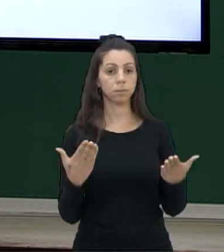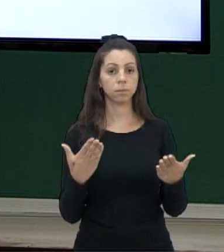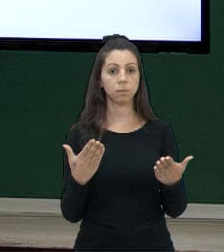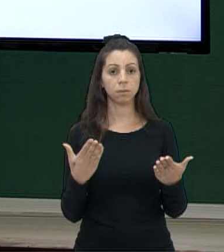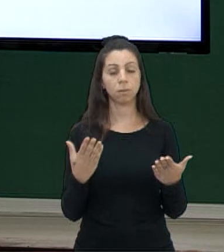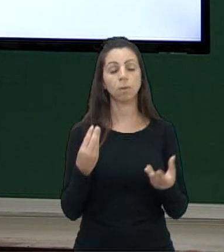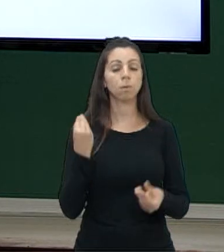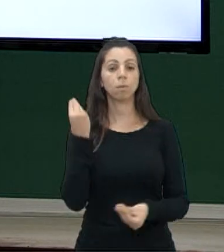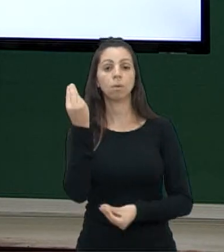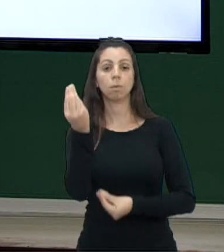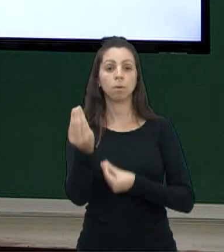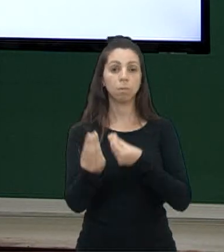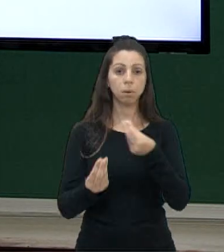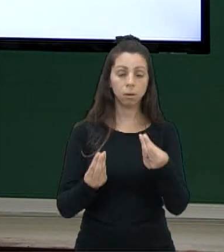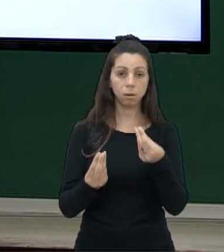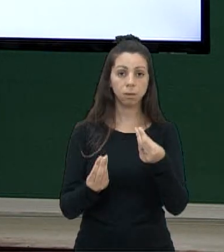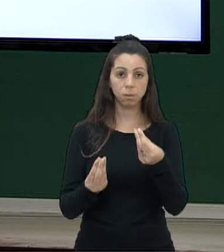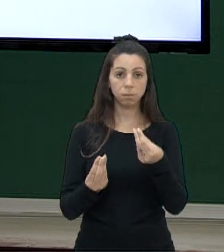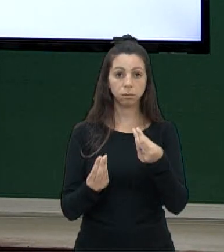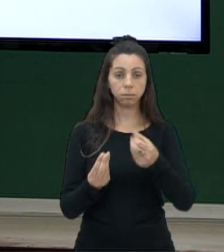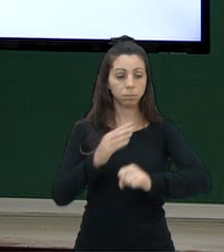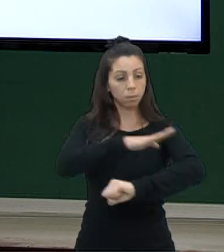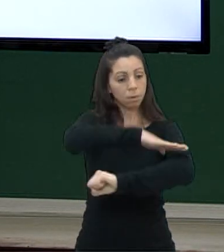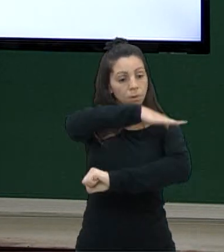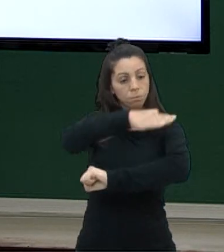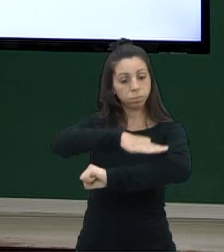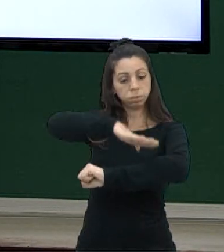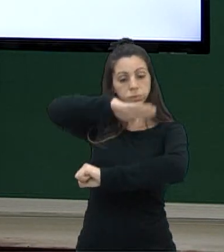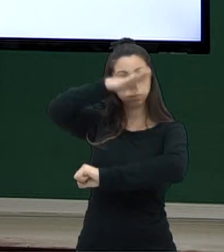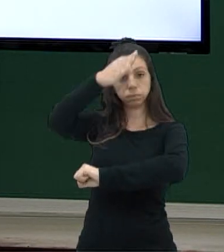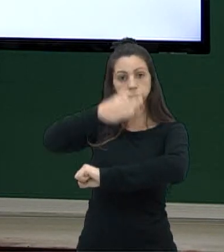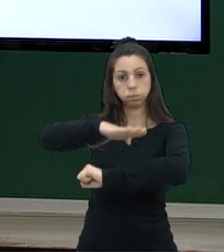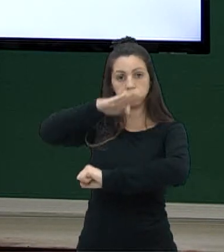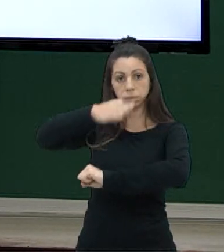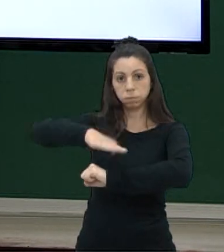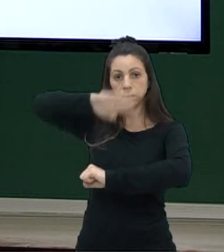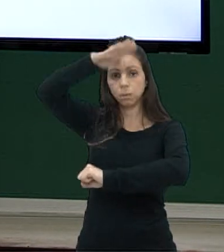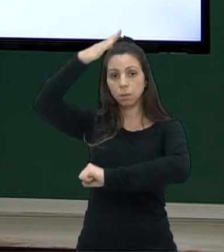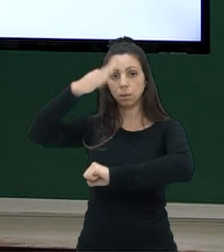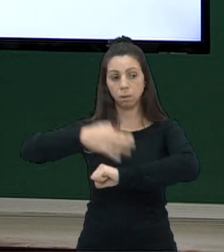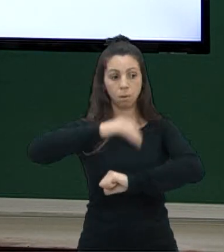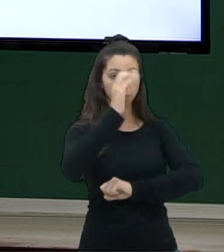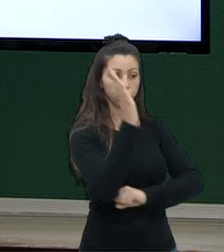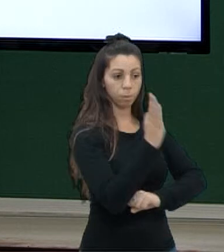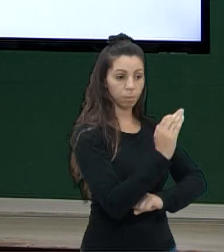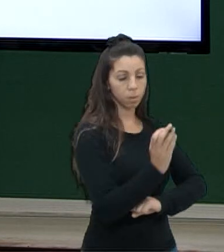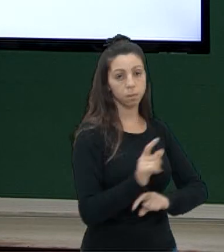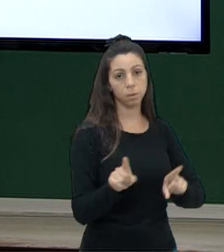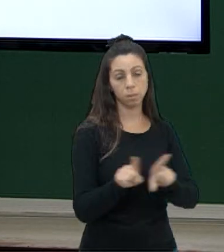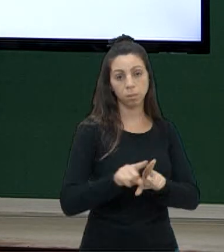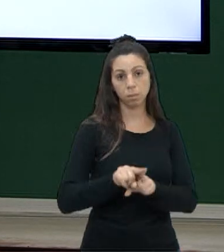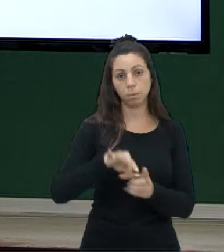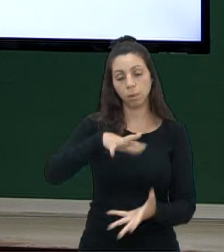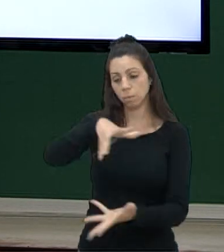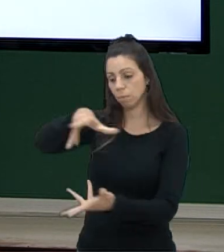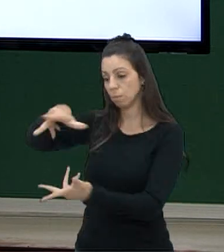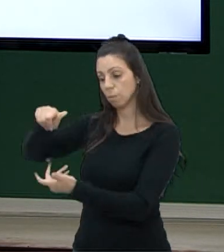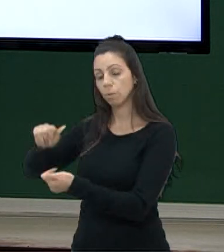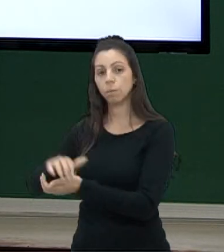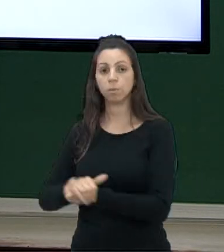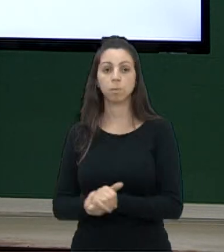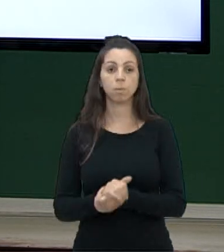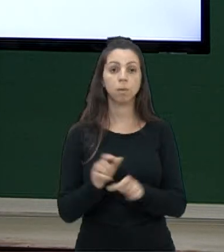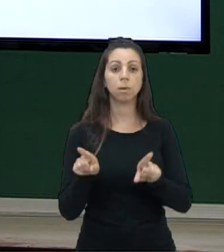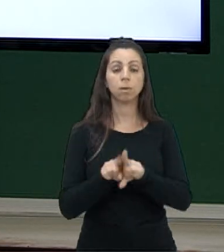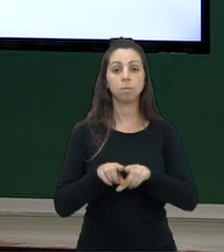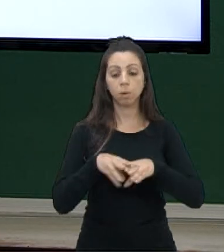as formas de relevo do nosso país, do nosso planeta, vamos tratar sobre a estrutura geológica e sobre os